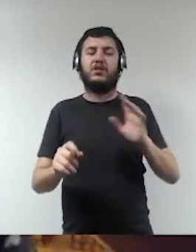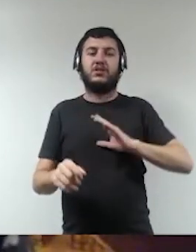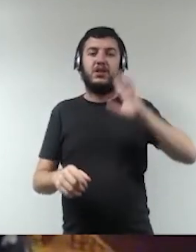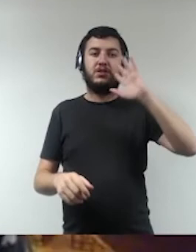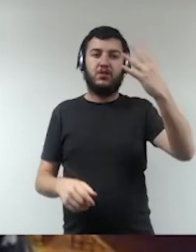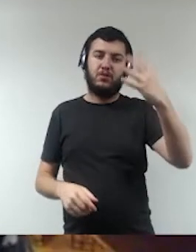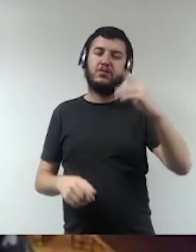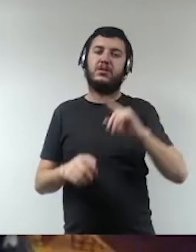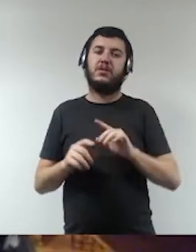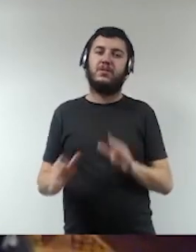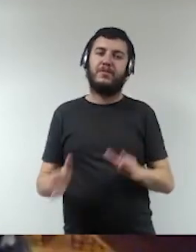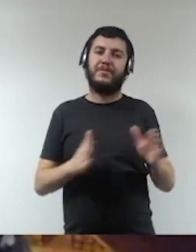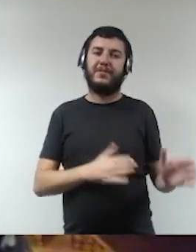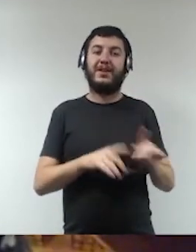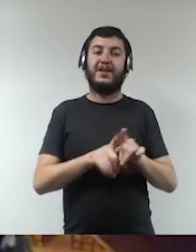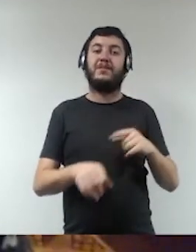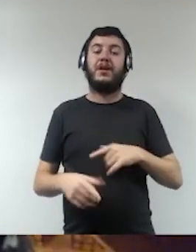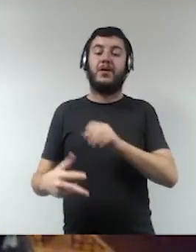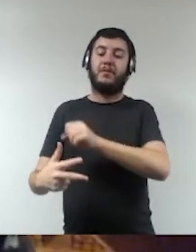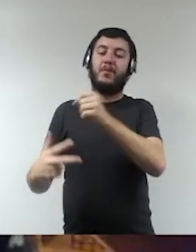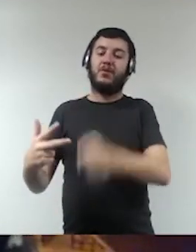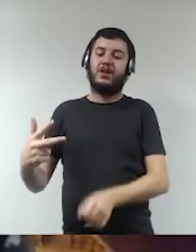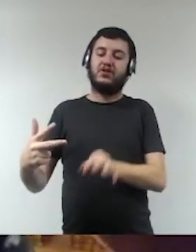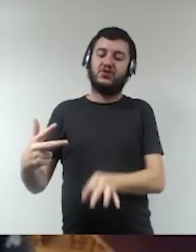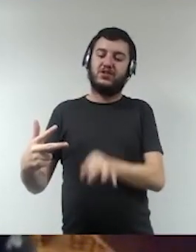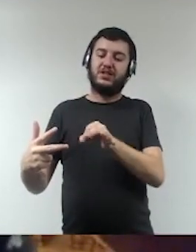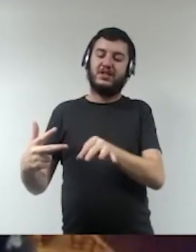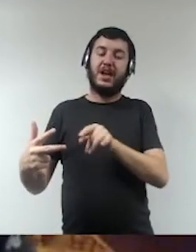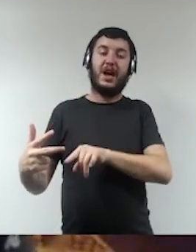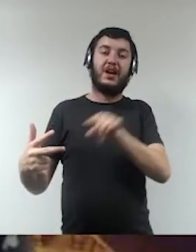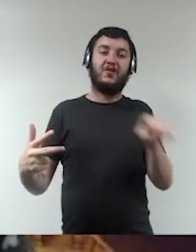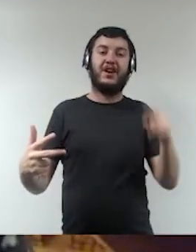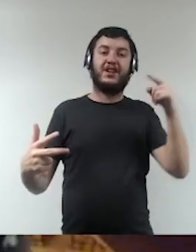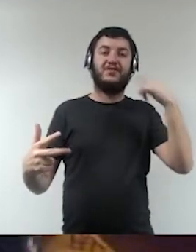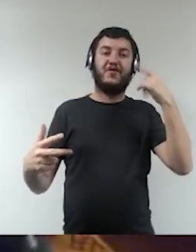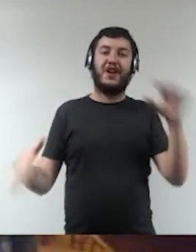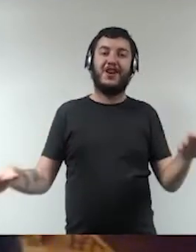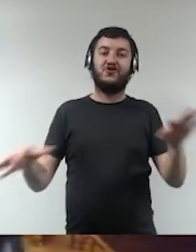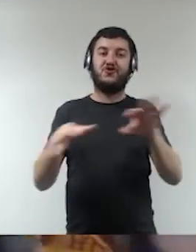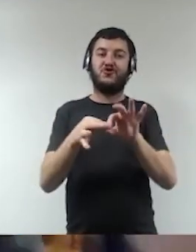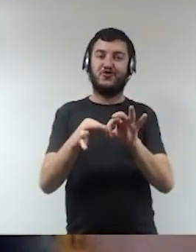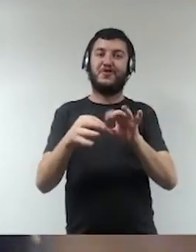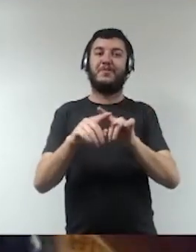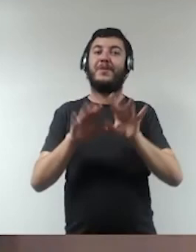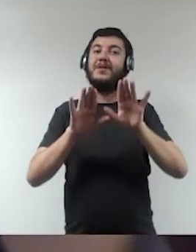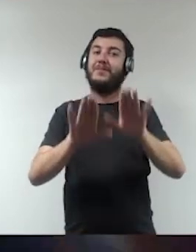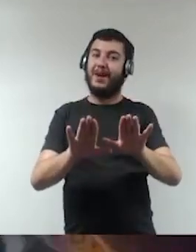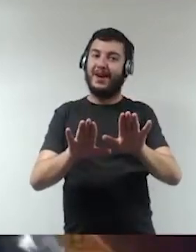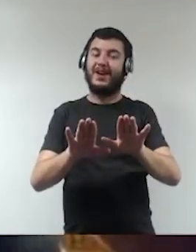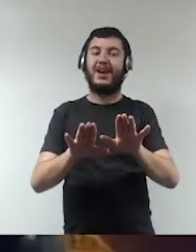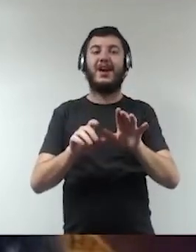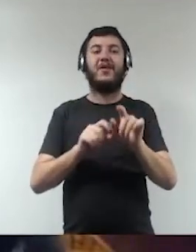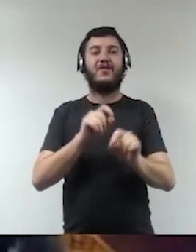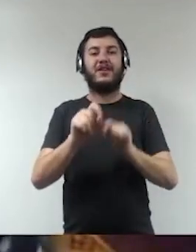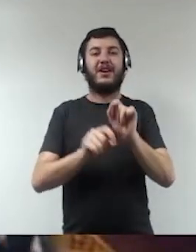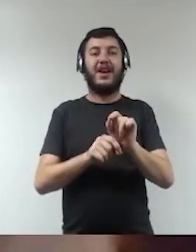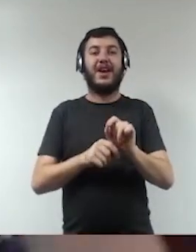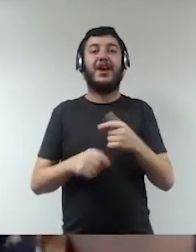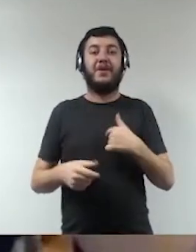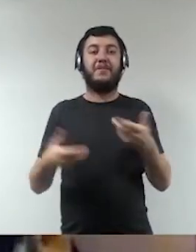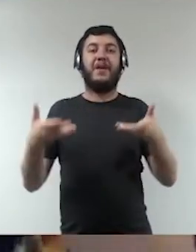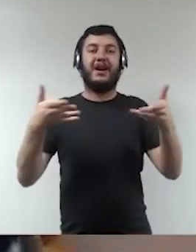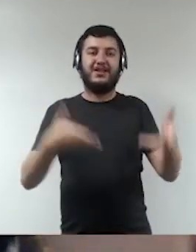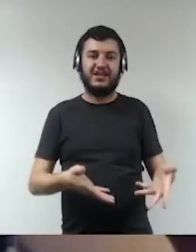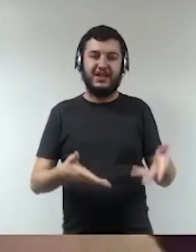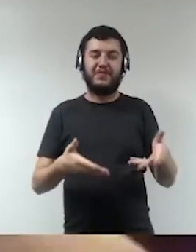disputas. E a advocacia e o Poder Judiciário, juntos, e na verdade esse não é o primeiro evento que eu participo, junto com advogados,